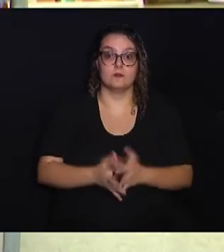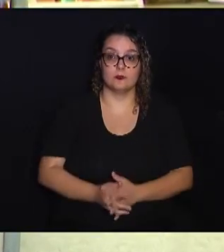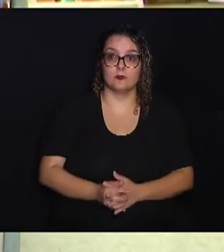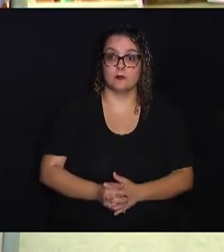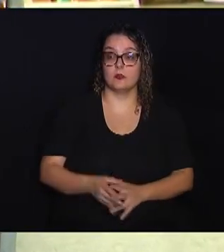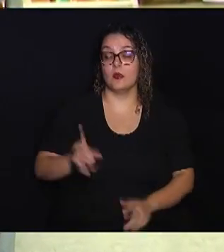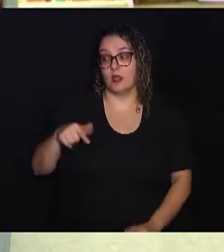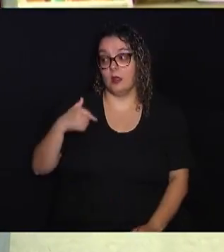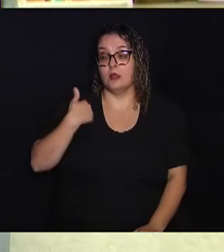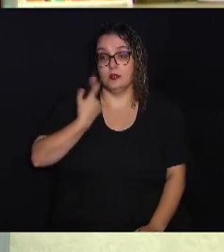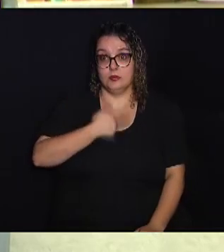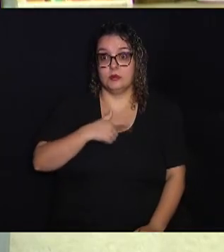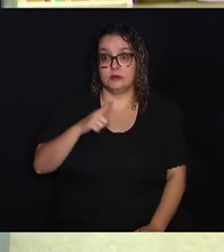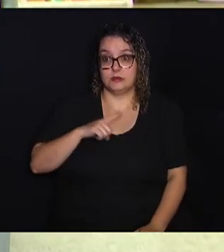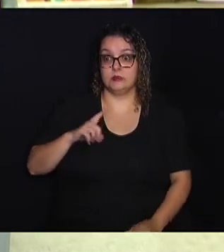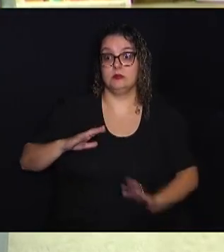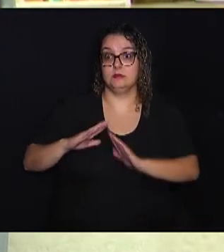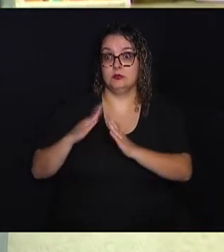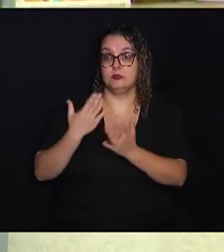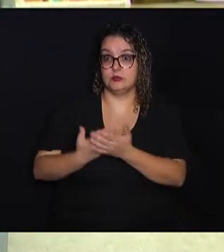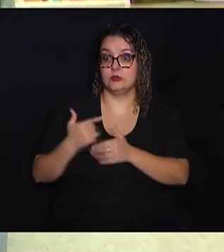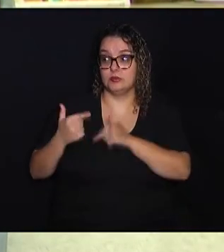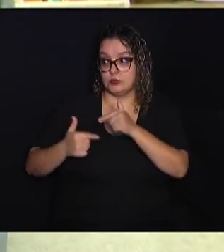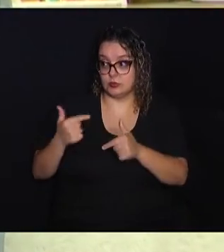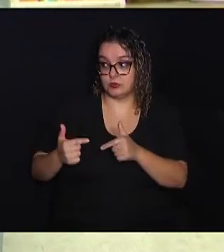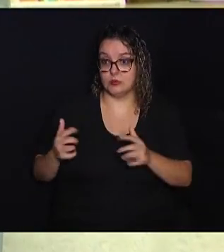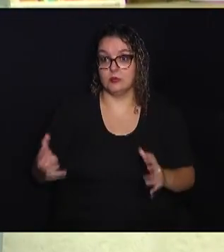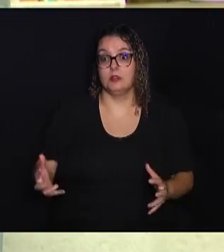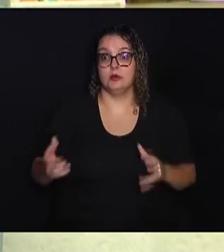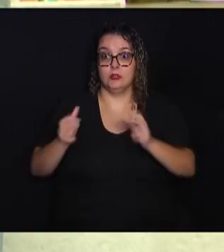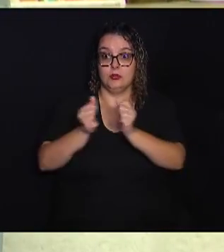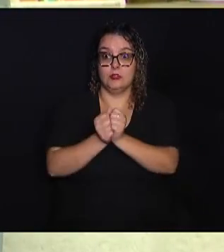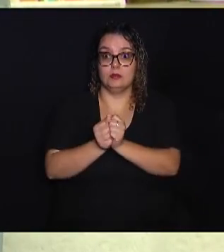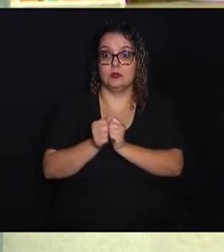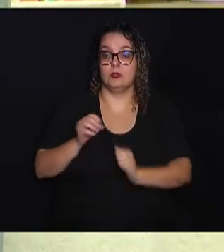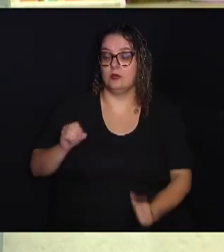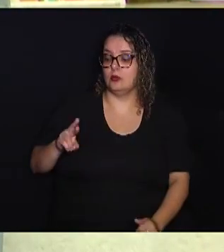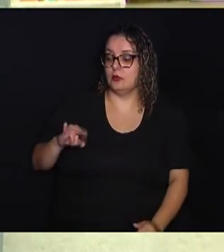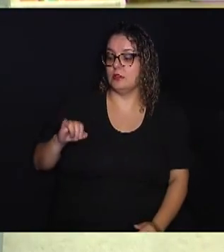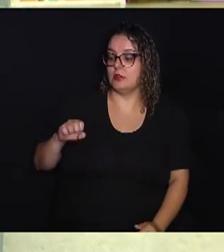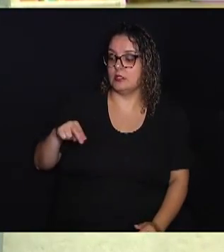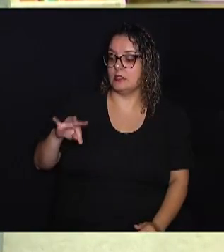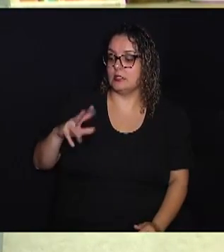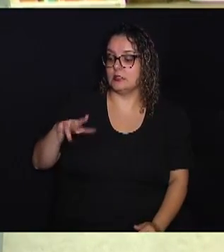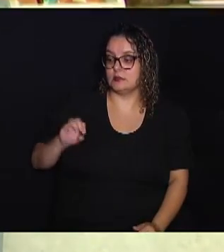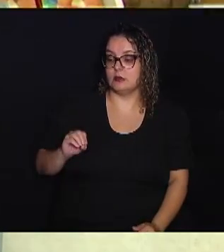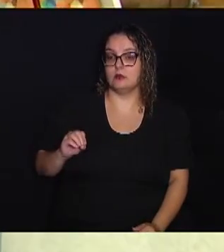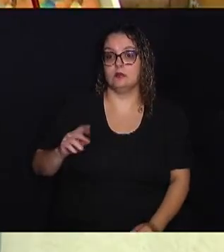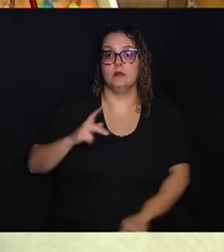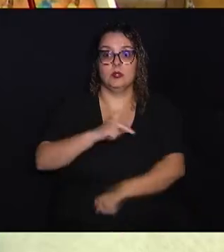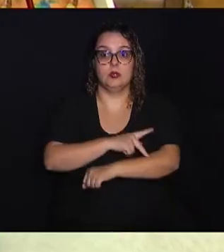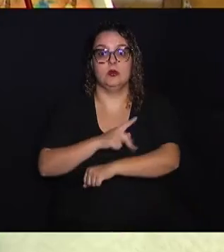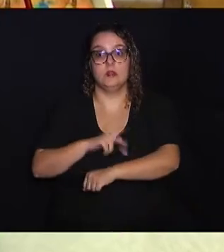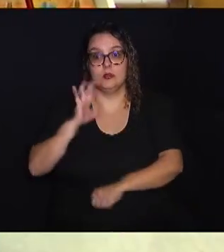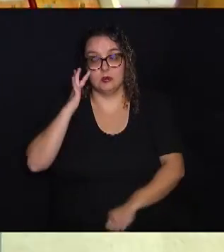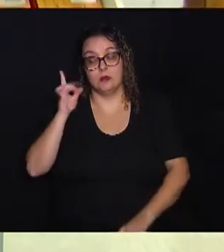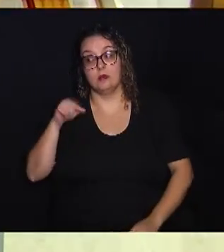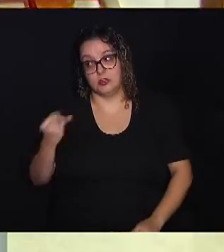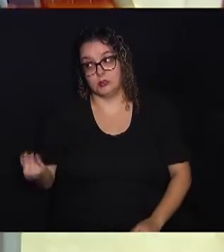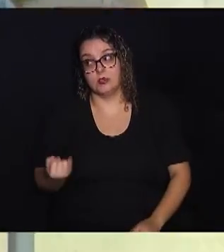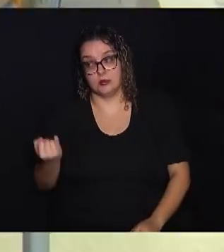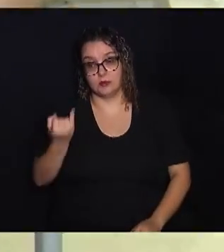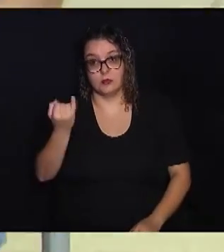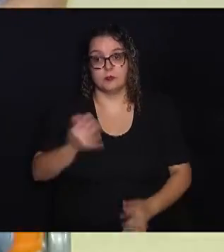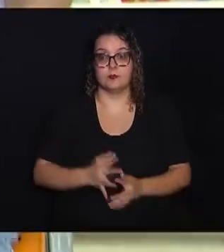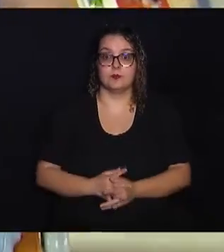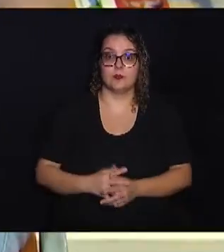Nós temos, no colégio, nós temos um trabalho em conjunto com a orientação pedagógica, que eu também acho de suma importância,